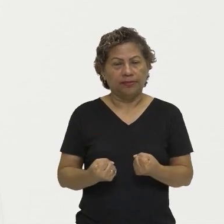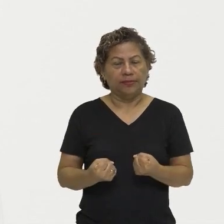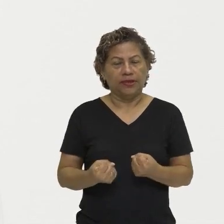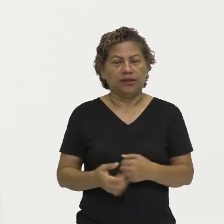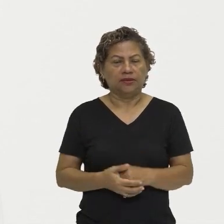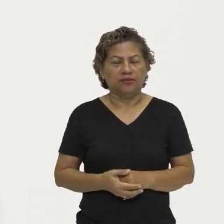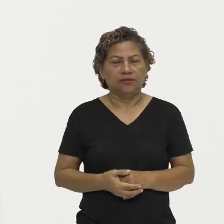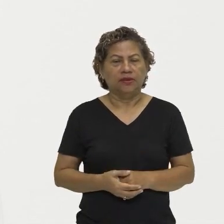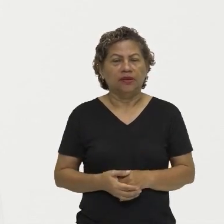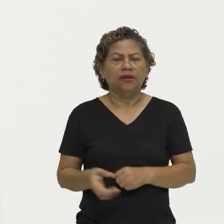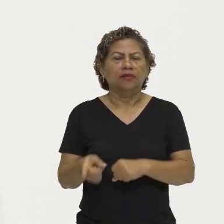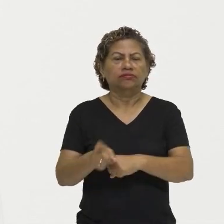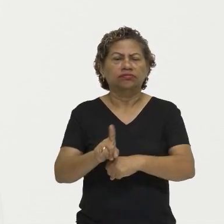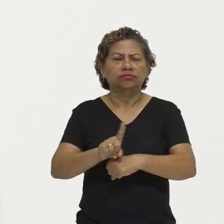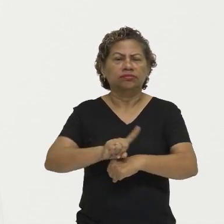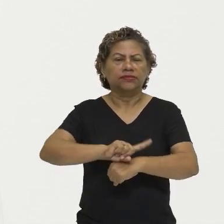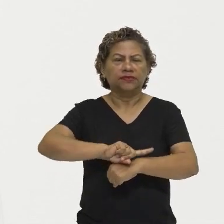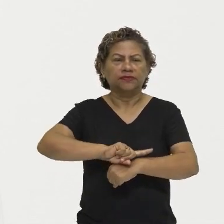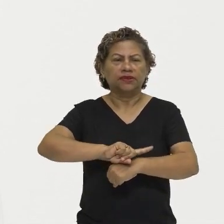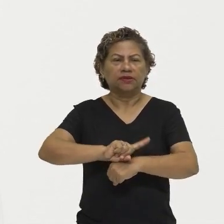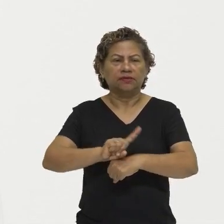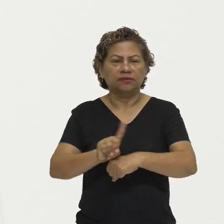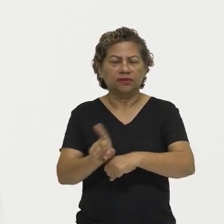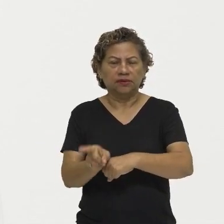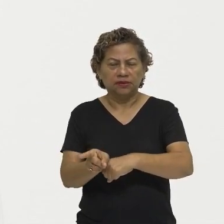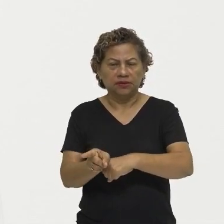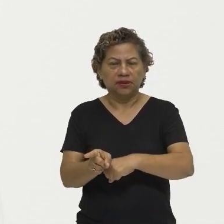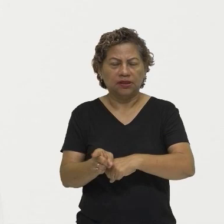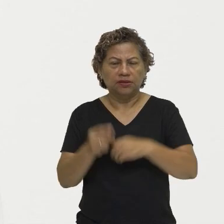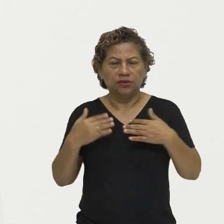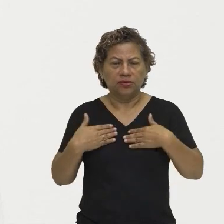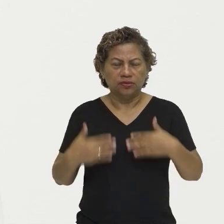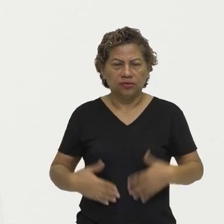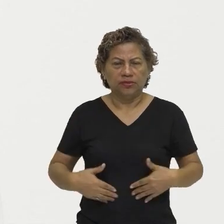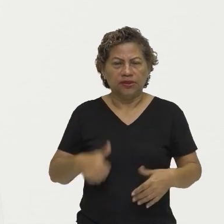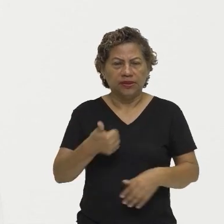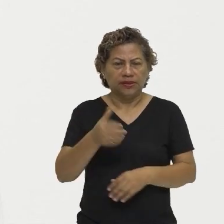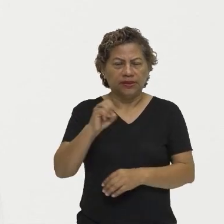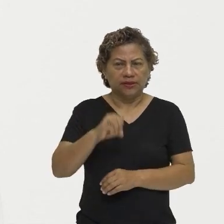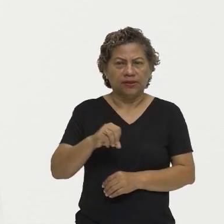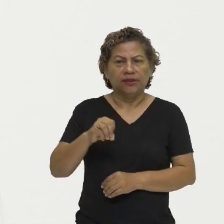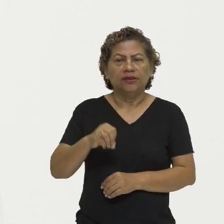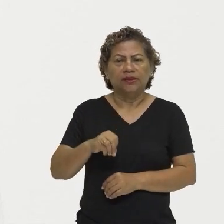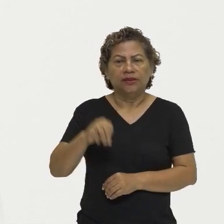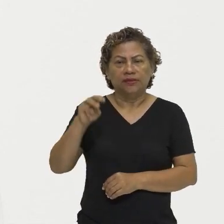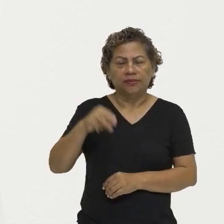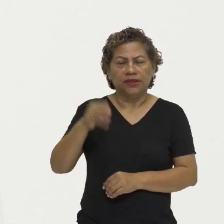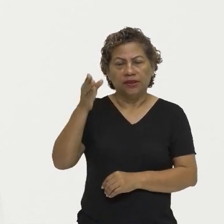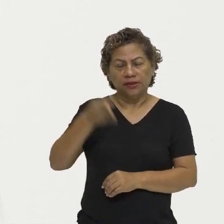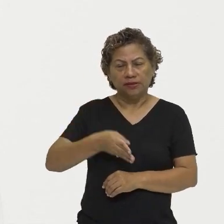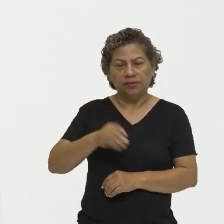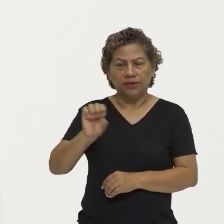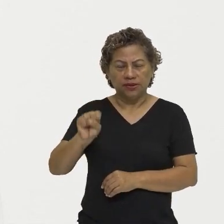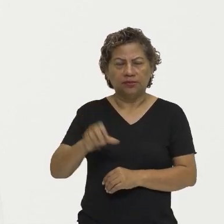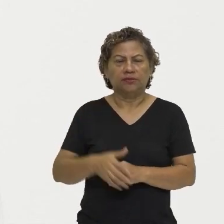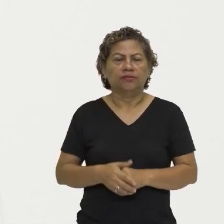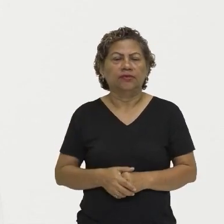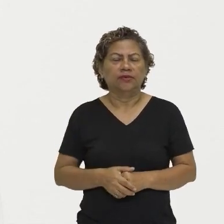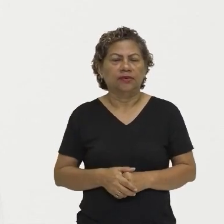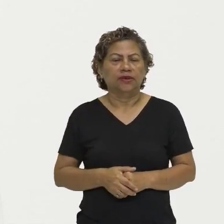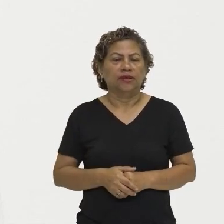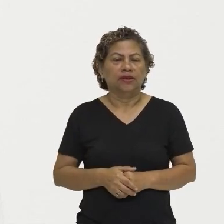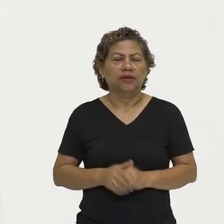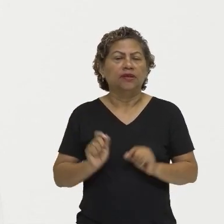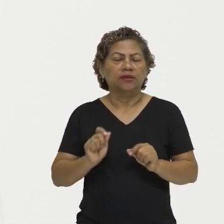da velocidade, a velocidade do corpo é 10 metros por segundo. No lugar da velocidade, a gente colocou 10 e elevou ao